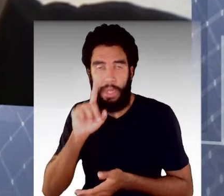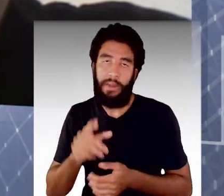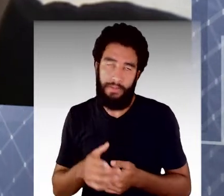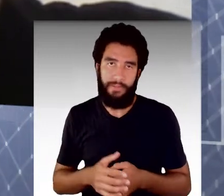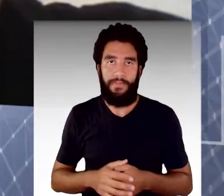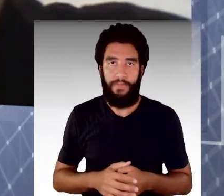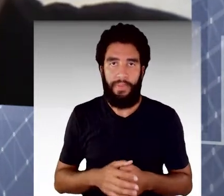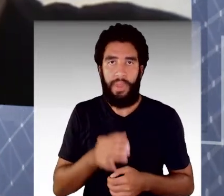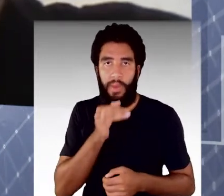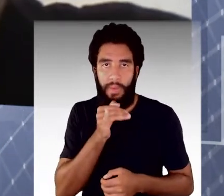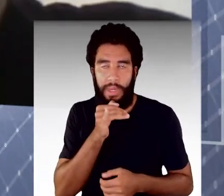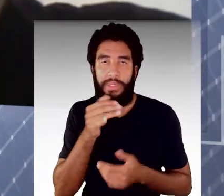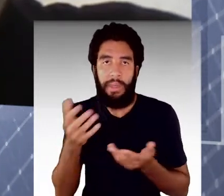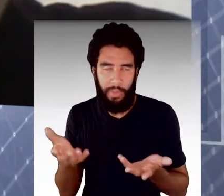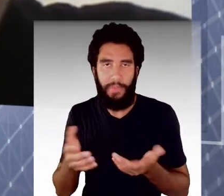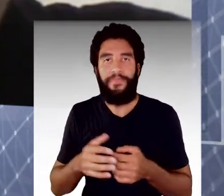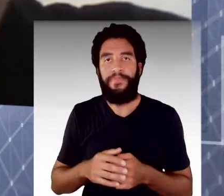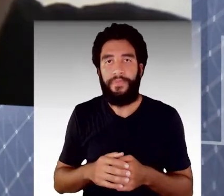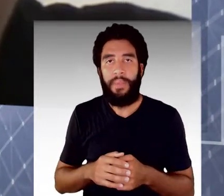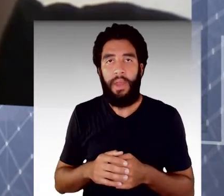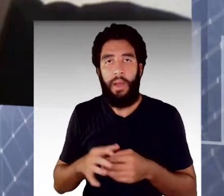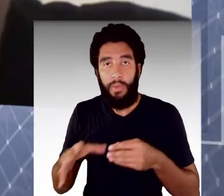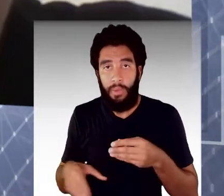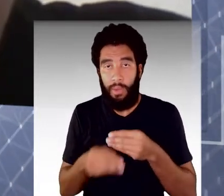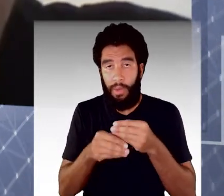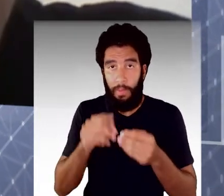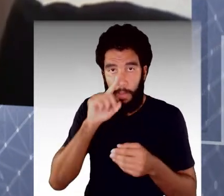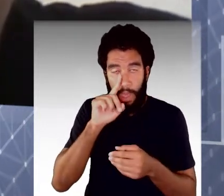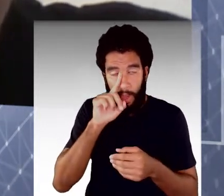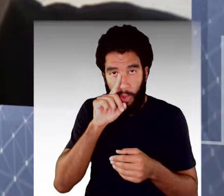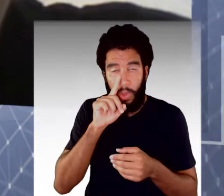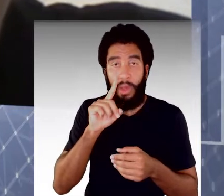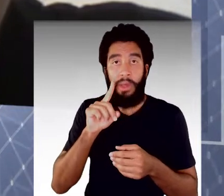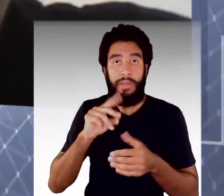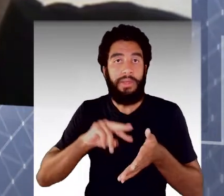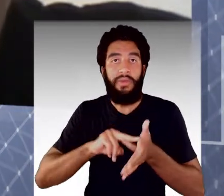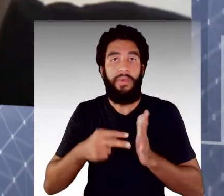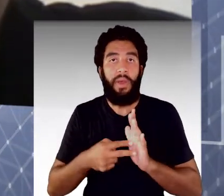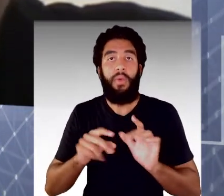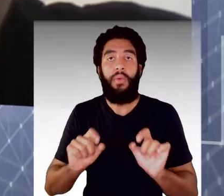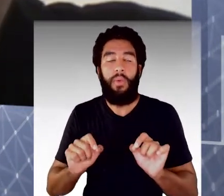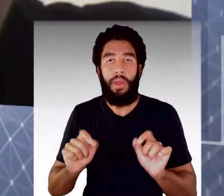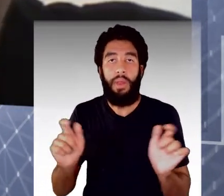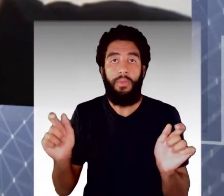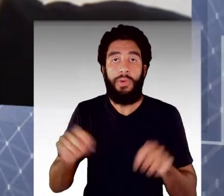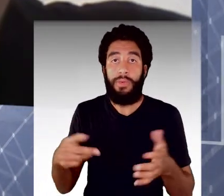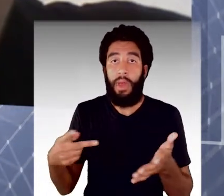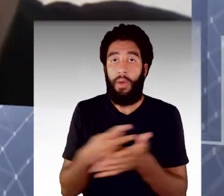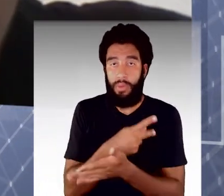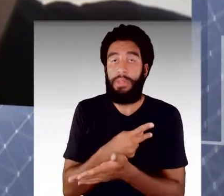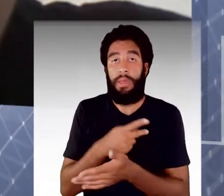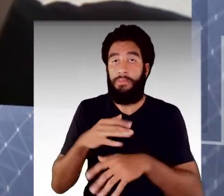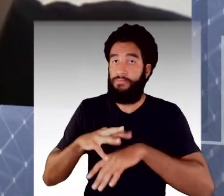exemplo, o frio. O frio, ele somado aos outros riscos, ele aumenta a possibilidade de